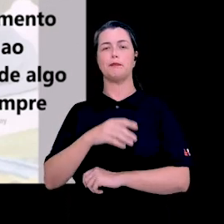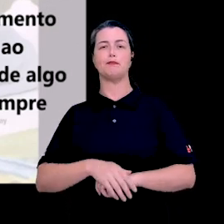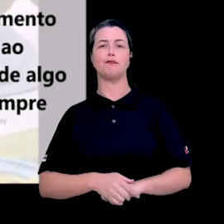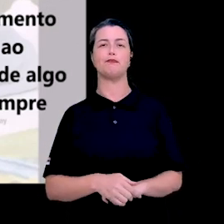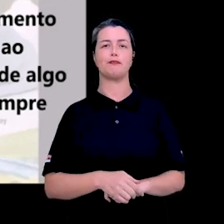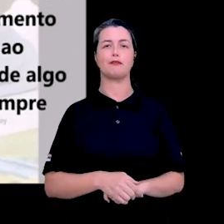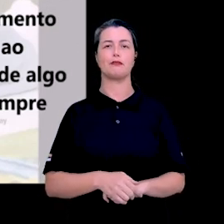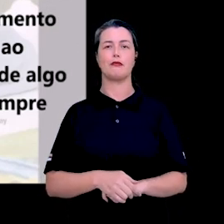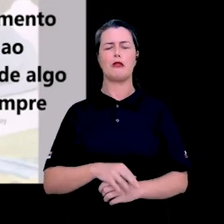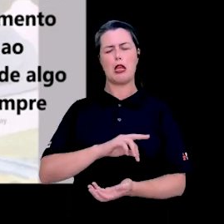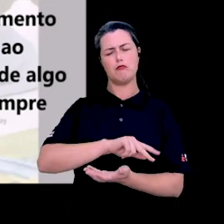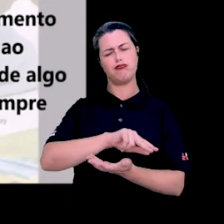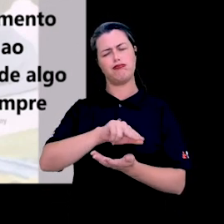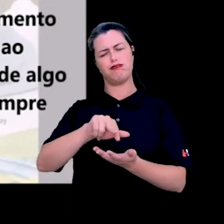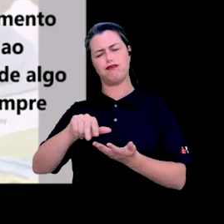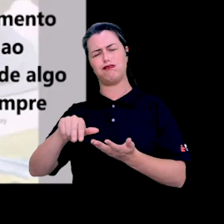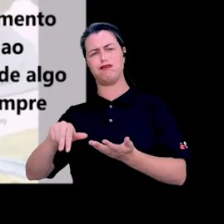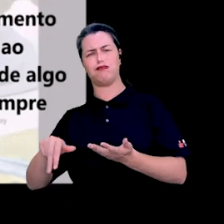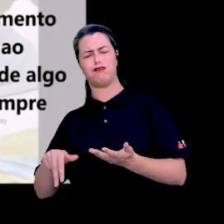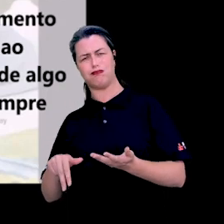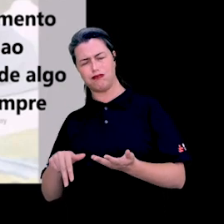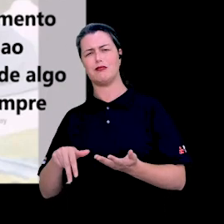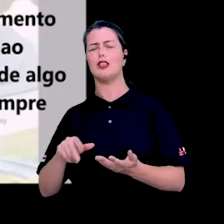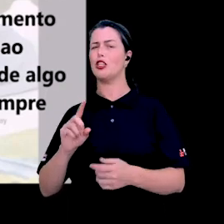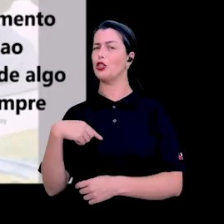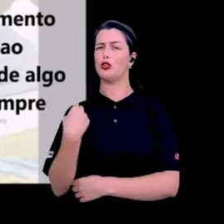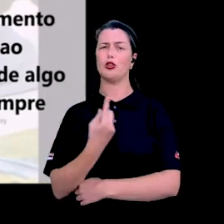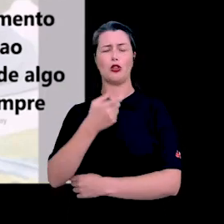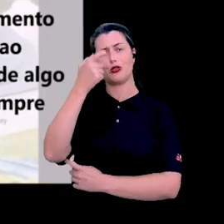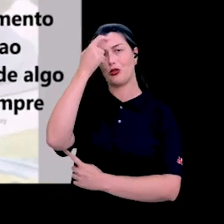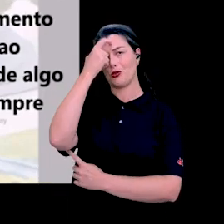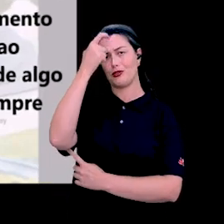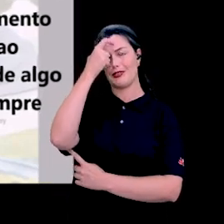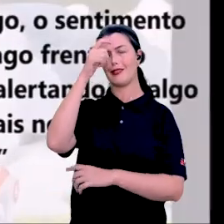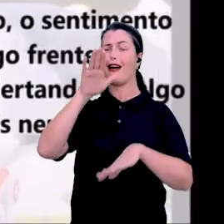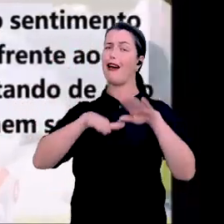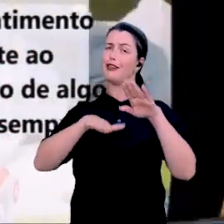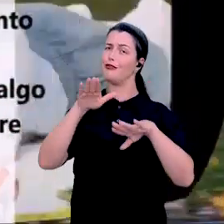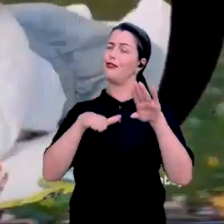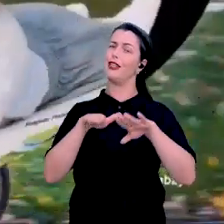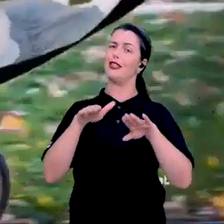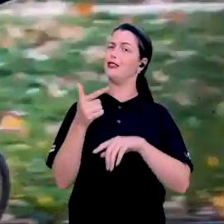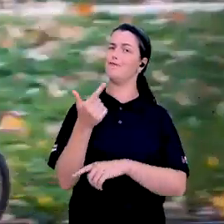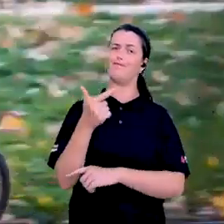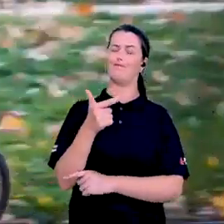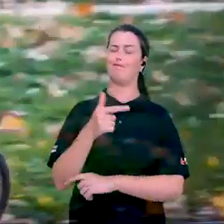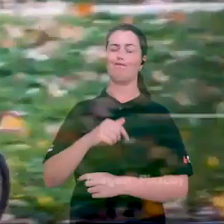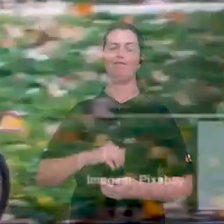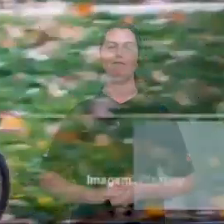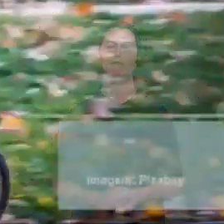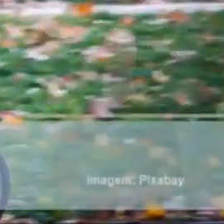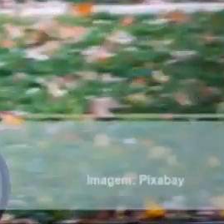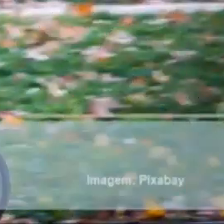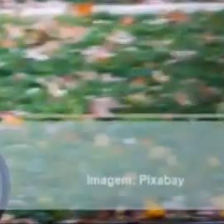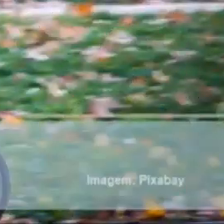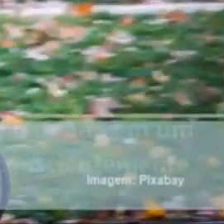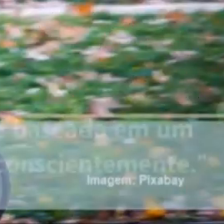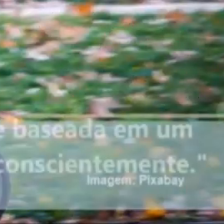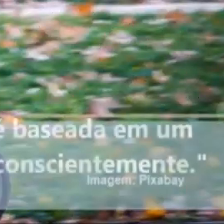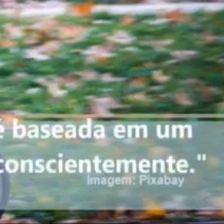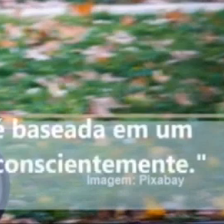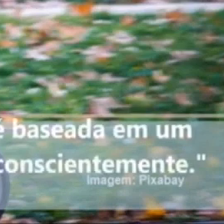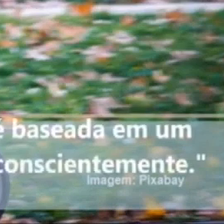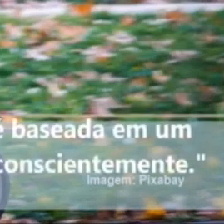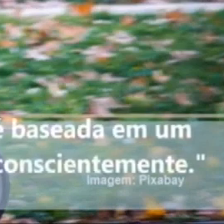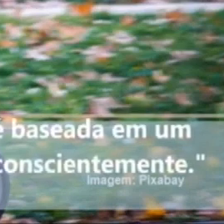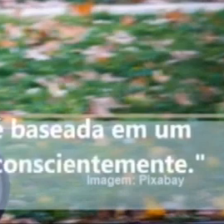de algo ameaçador. Todas situações das quais nem sempre estamos conscientes.